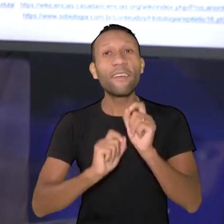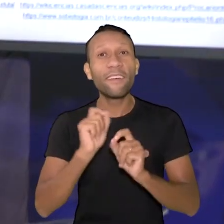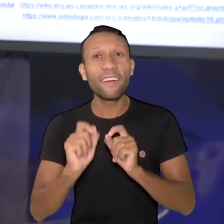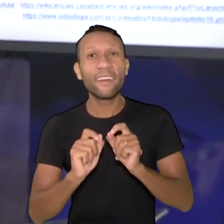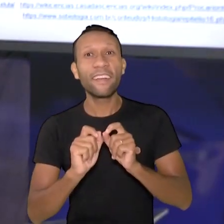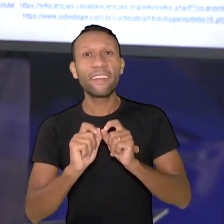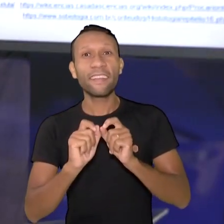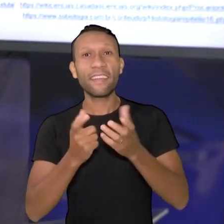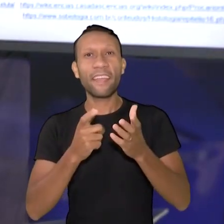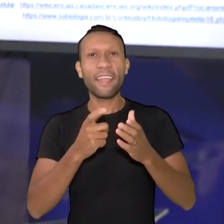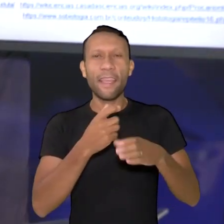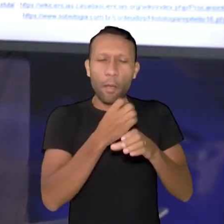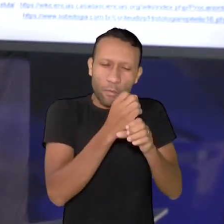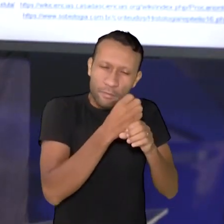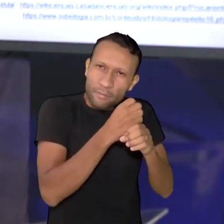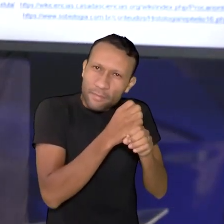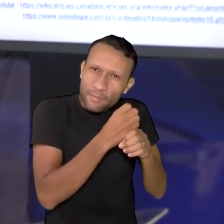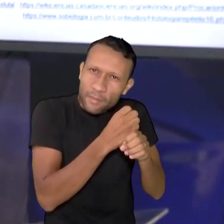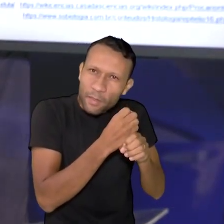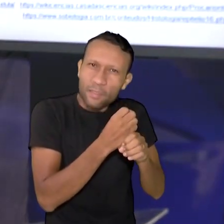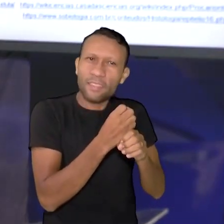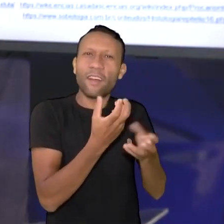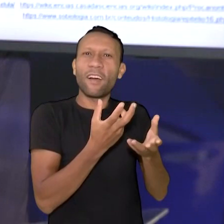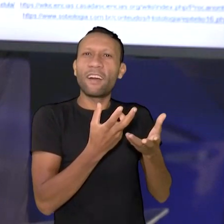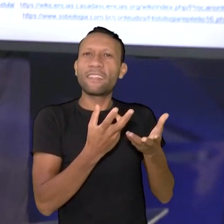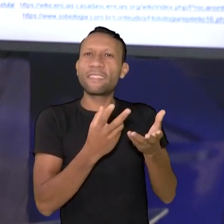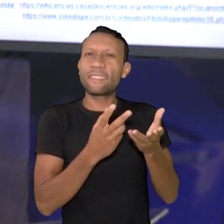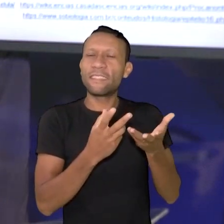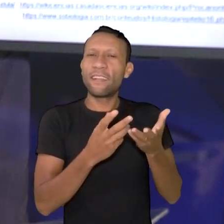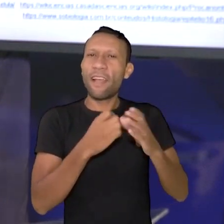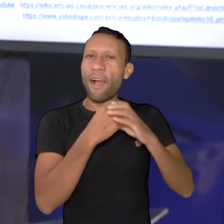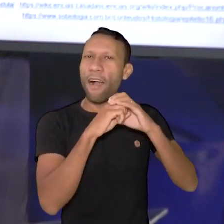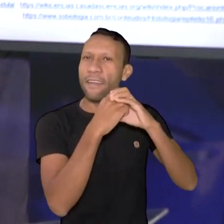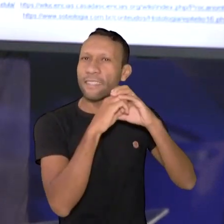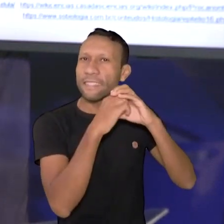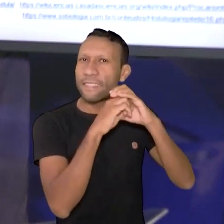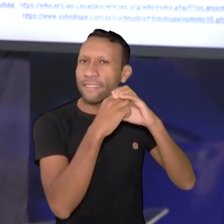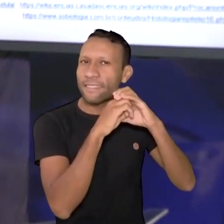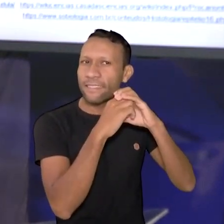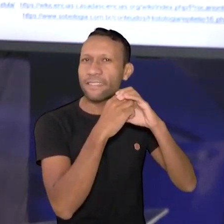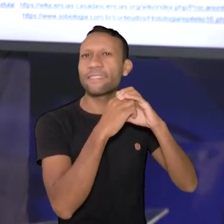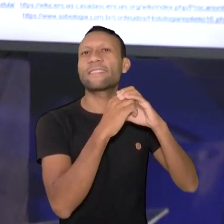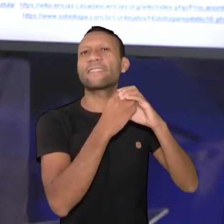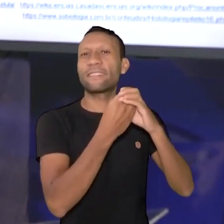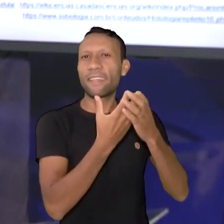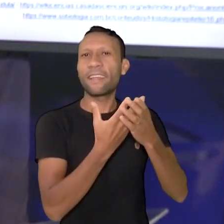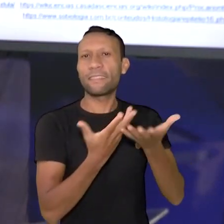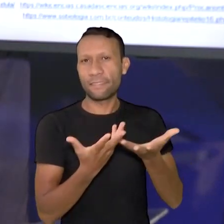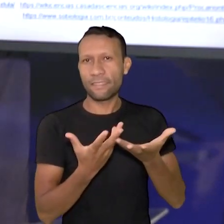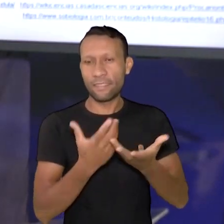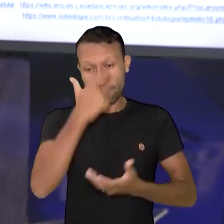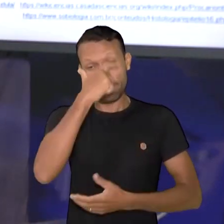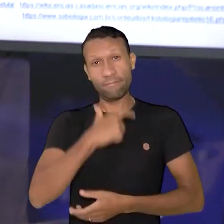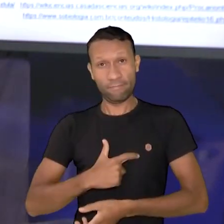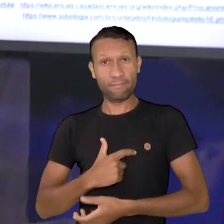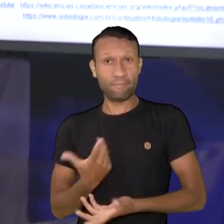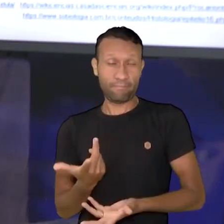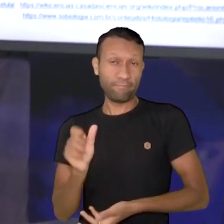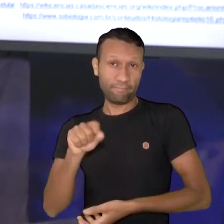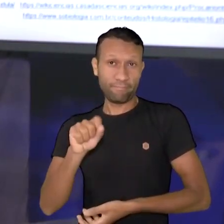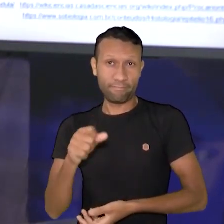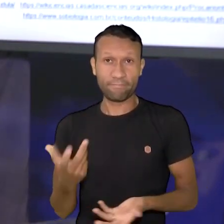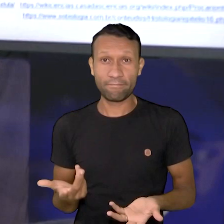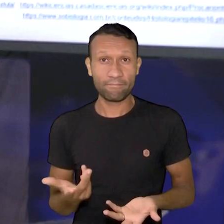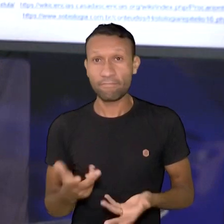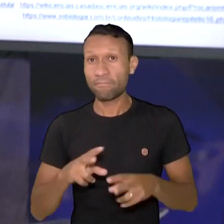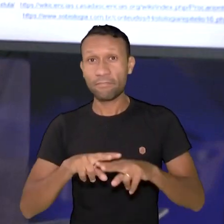ser microscópico, porque as células são são estruturas microscópicas de nós, seres vivos, tá?